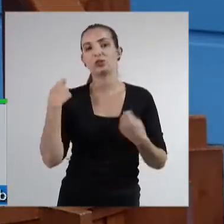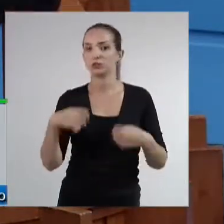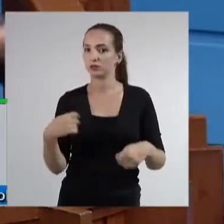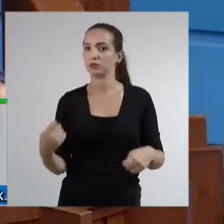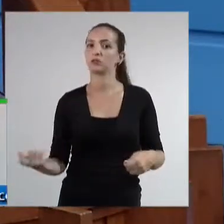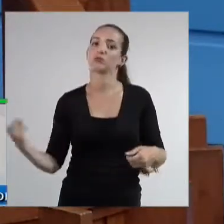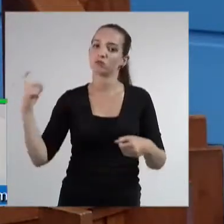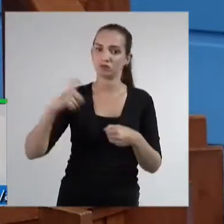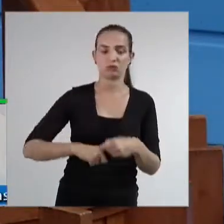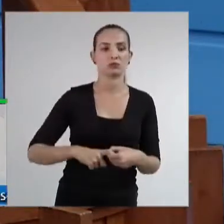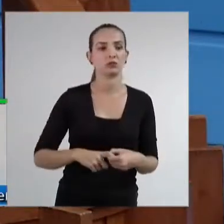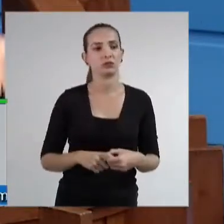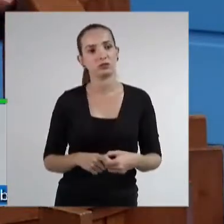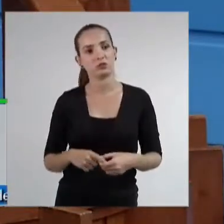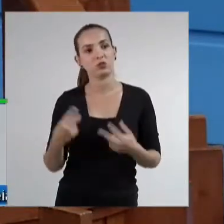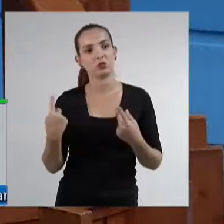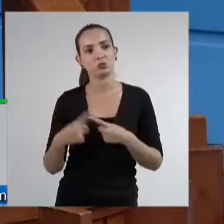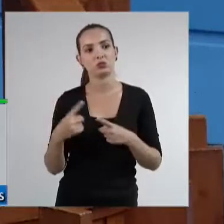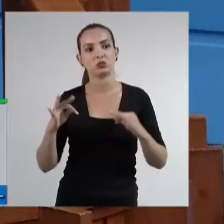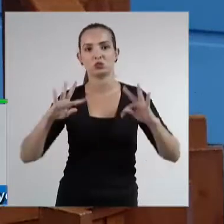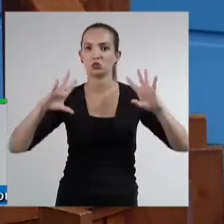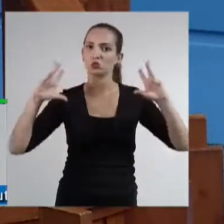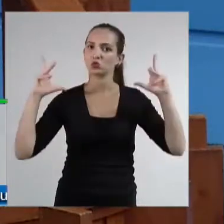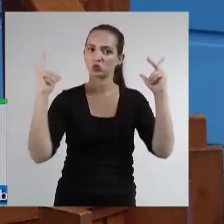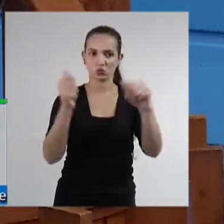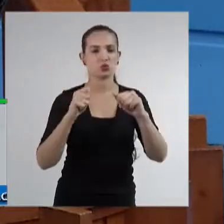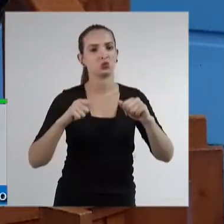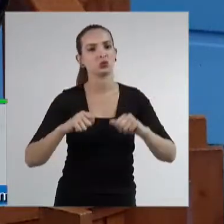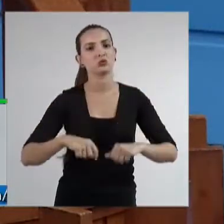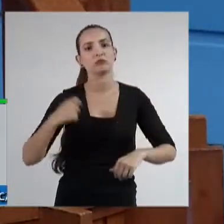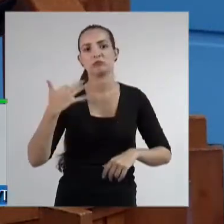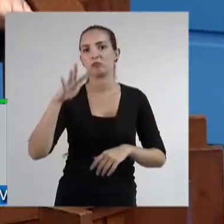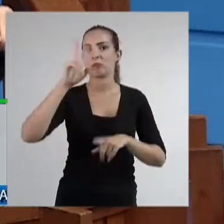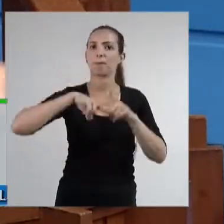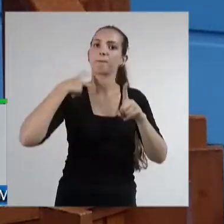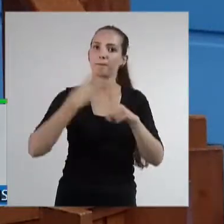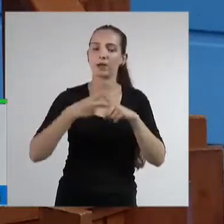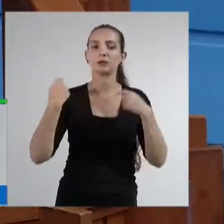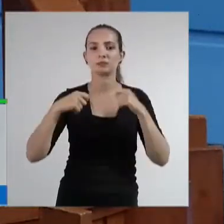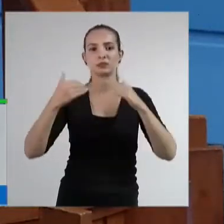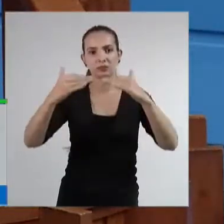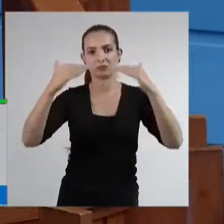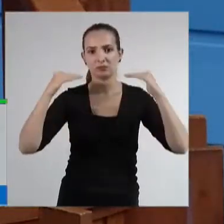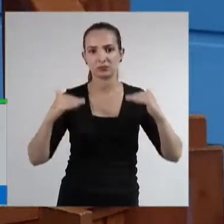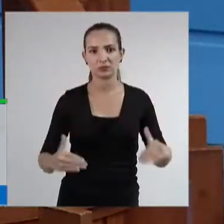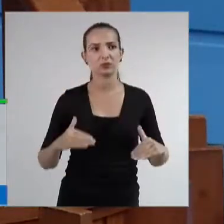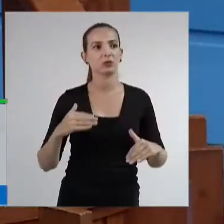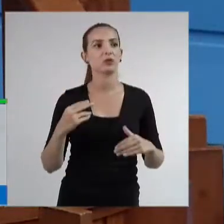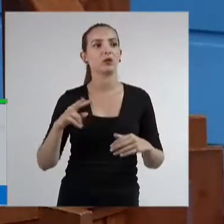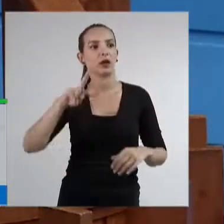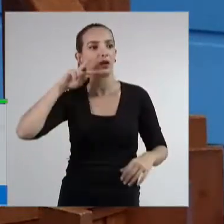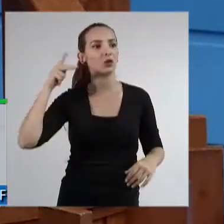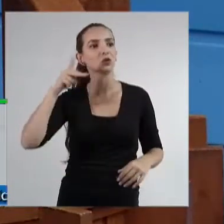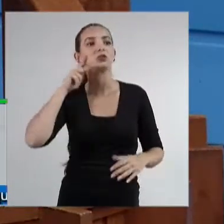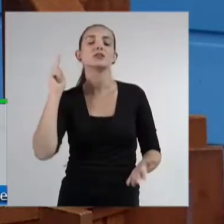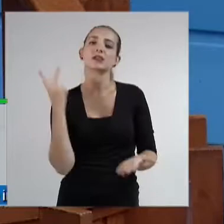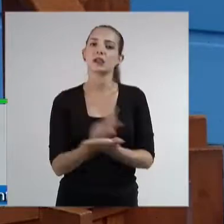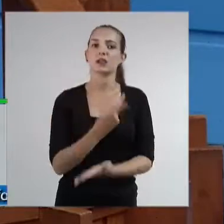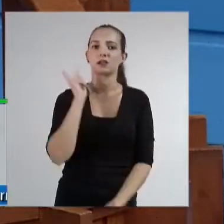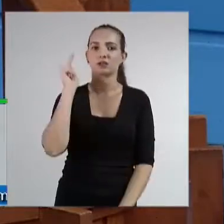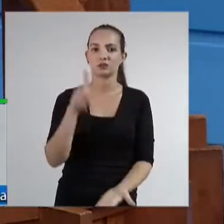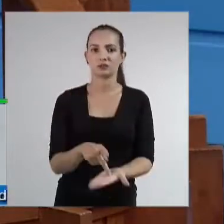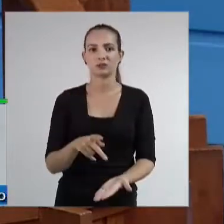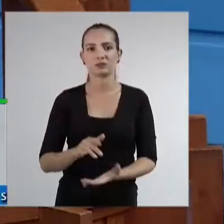que linear. Então, assim tem que ser também a medida de reconhecimento do erro, do equívoco. Uma parte,